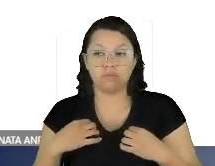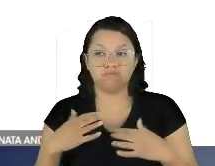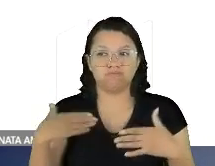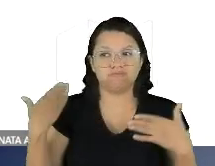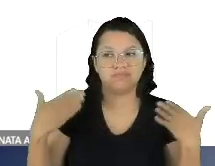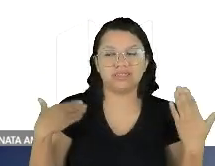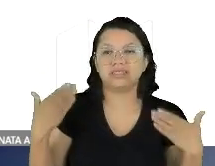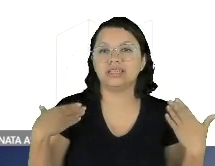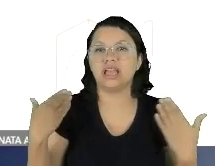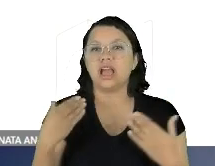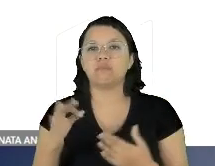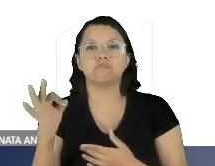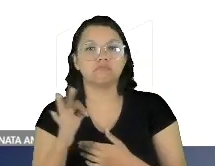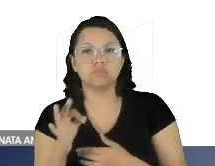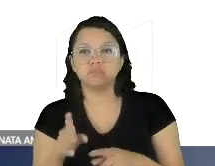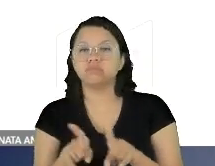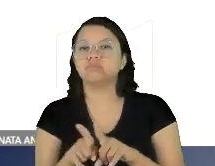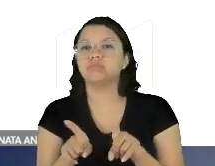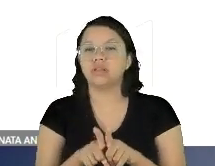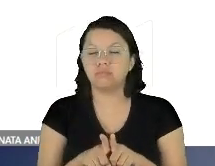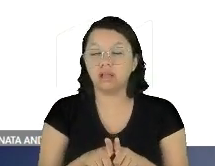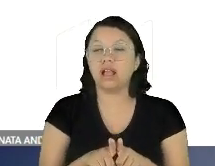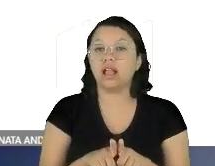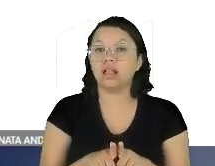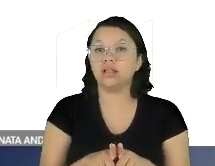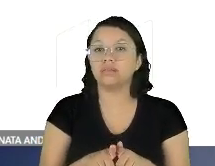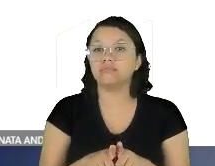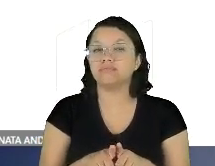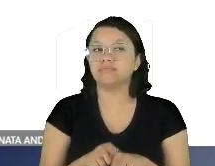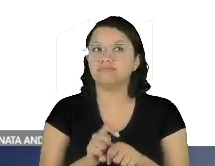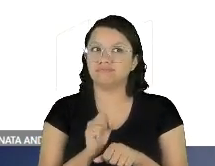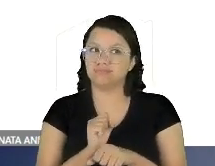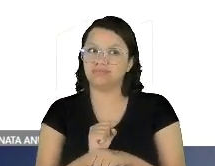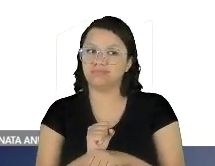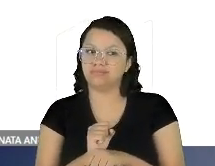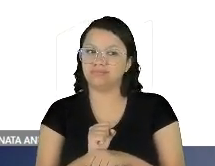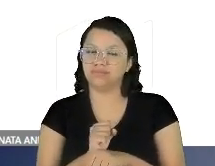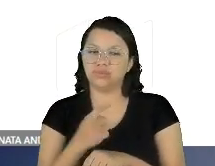fazer algo, como ir a um lugar ou sair a pé, pelo mesmo motivo.